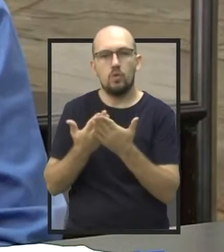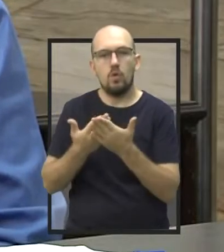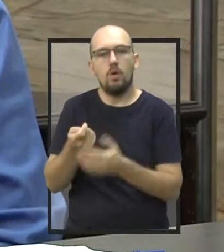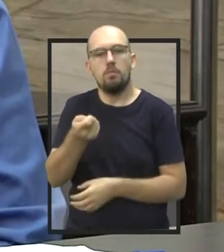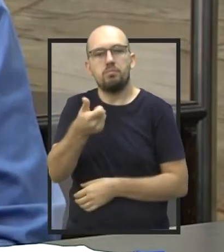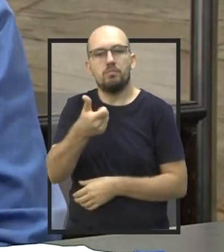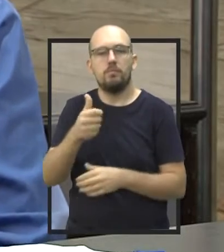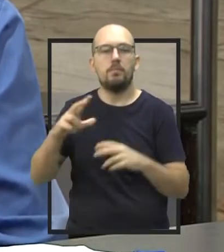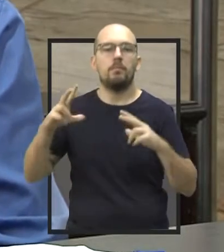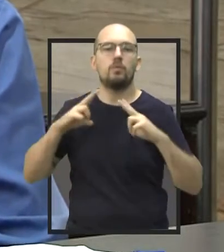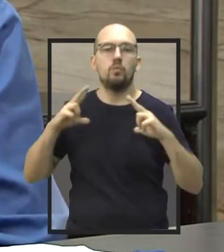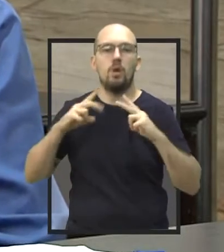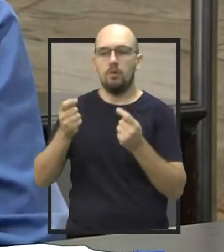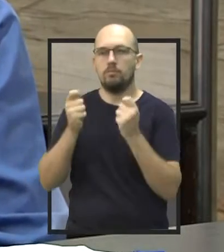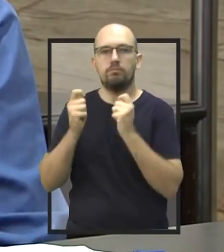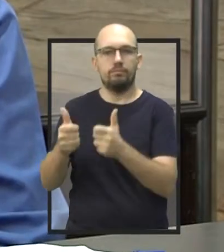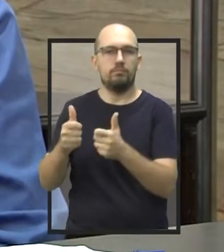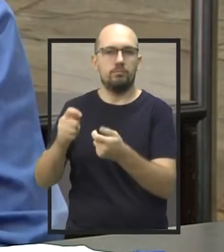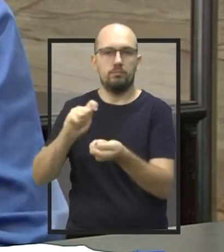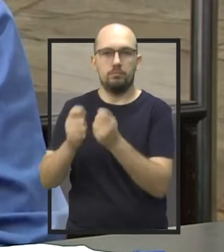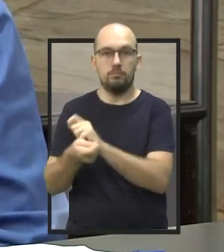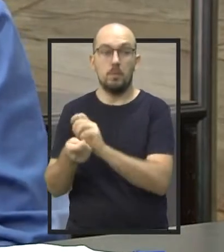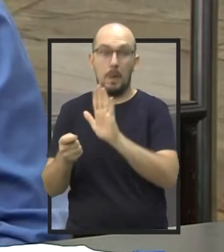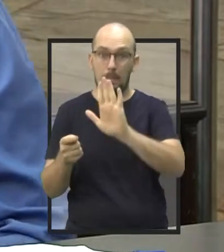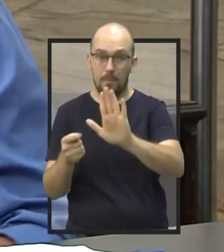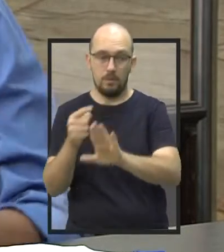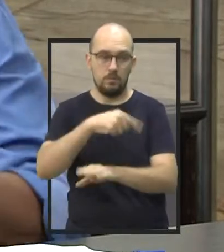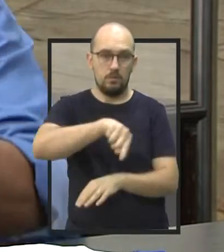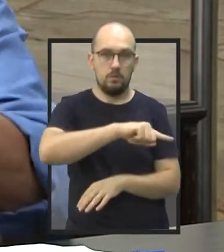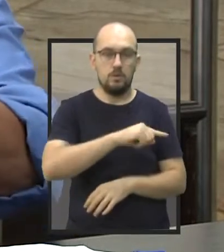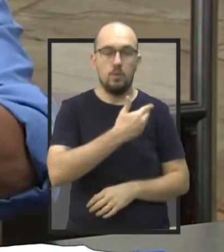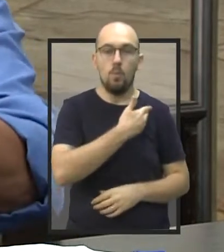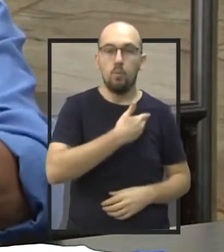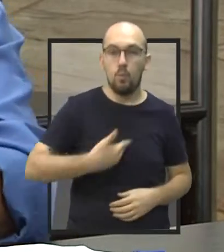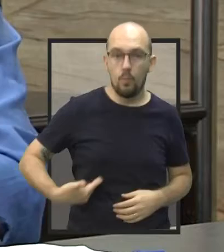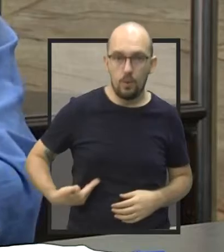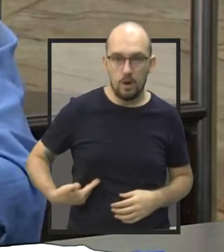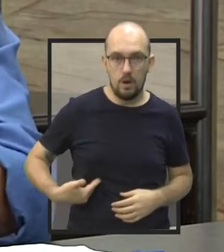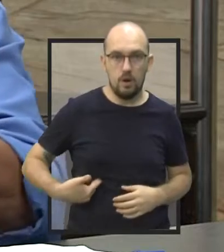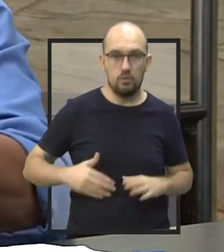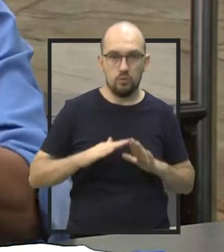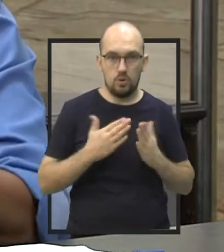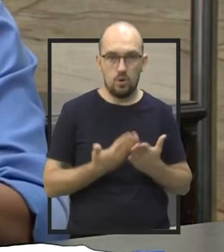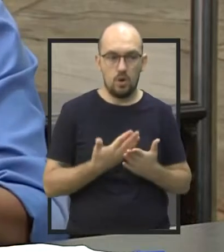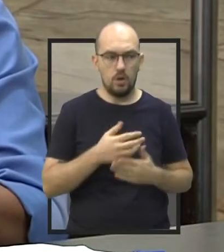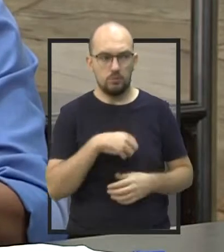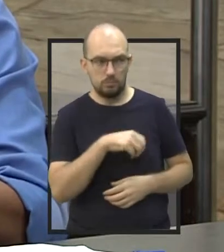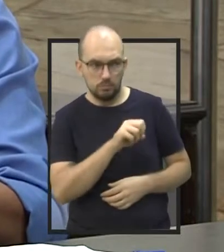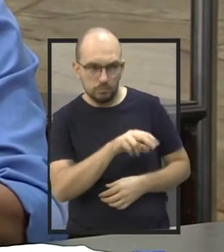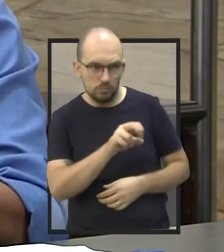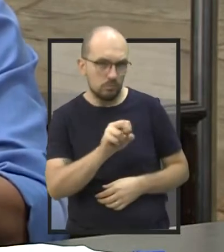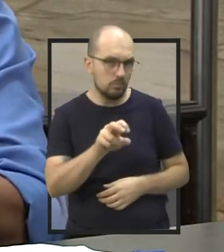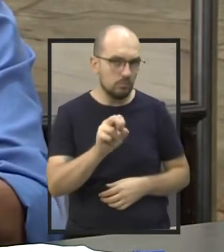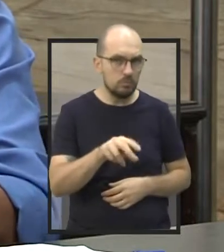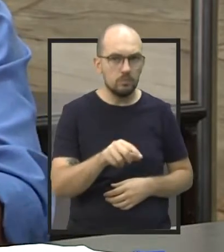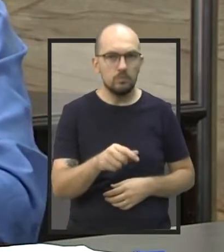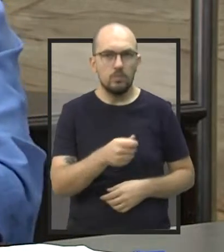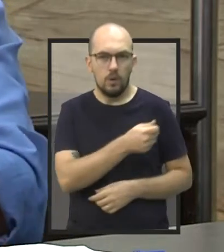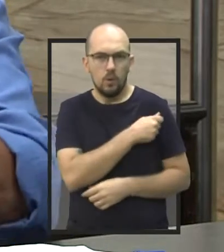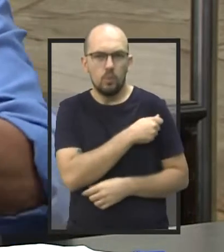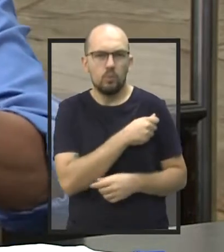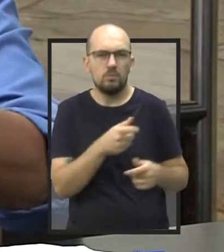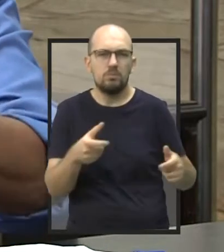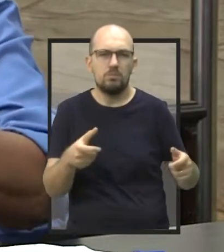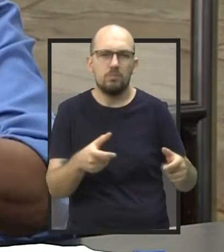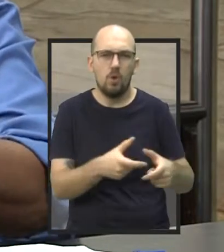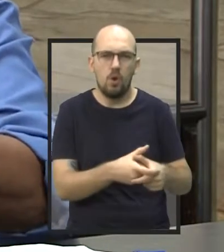mais preparadas. Nas escolas públicas que eu estive, nós percebemos, por exemplo, o número pequeno de alunos, até